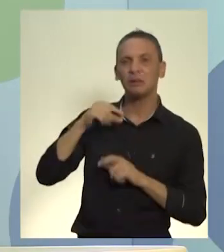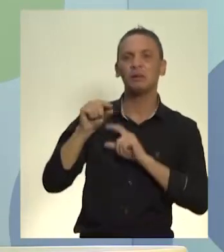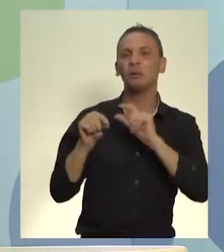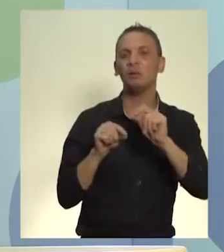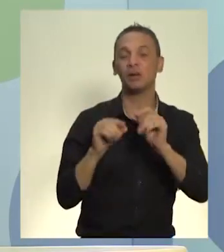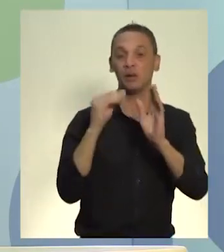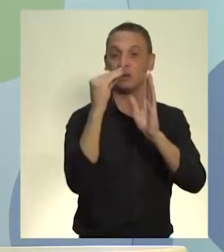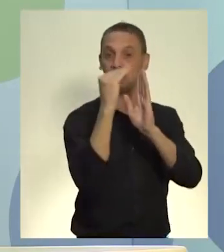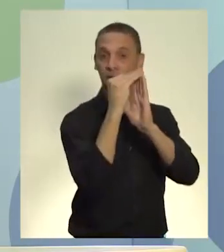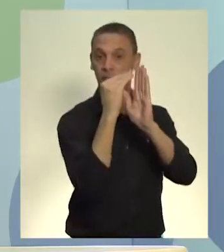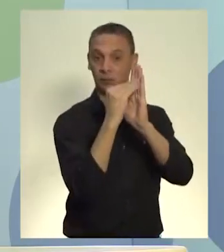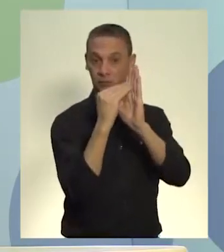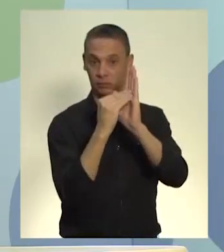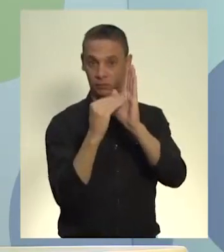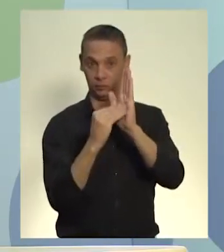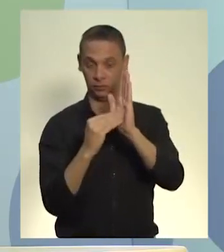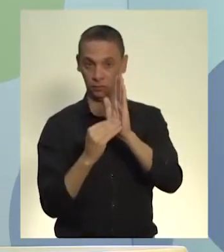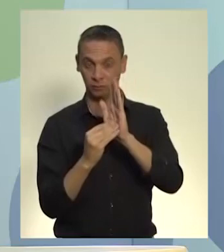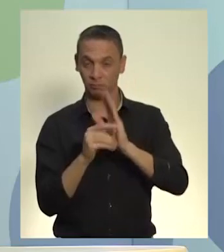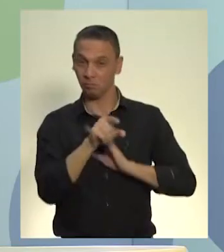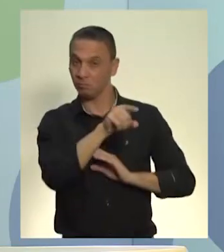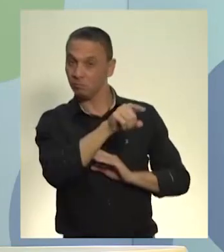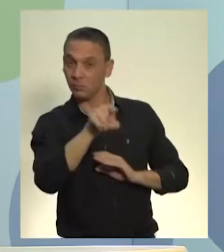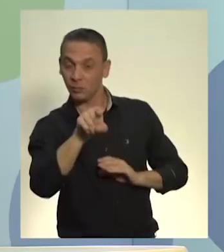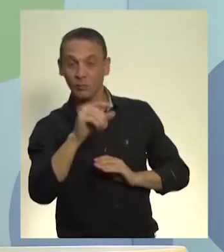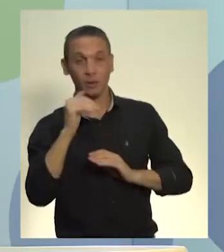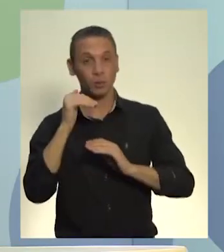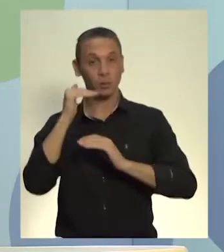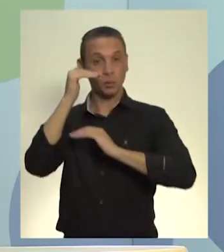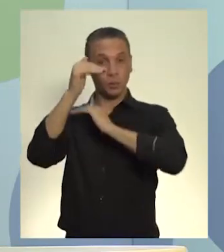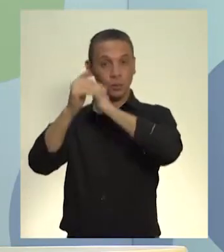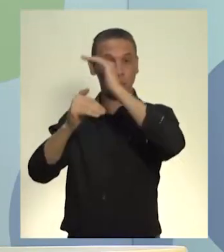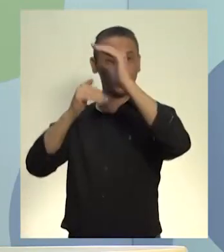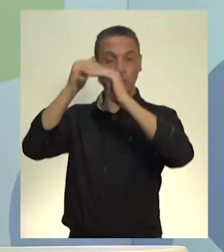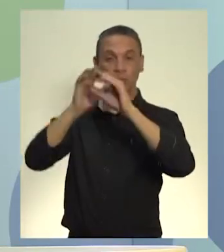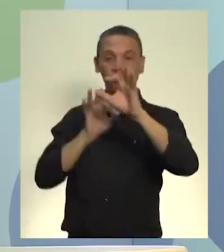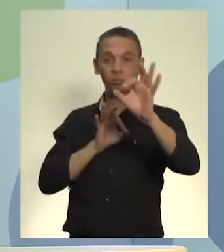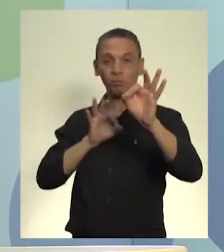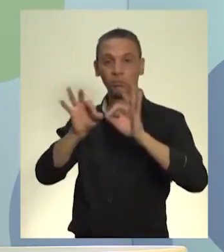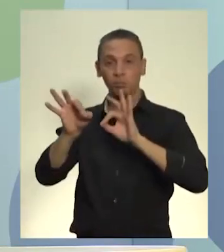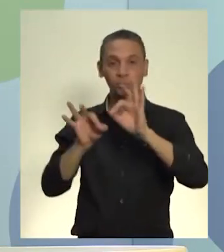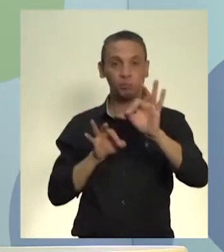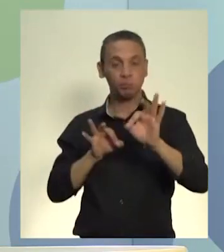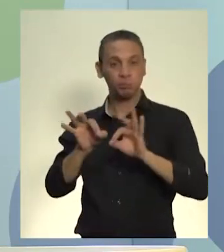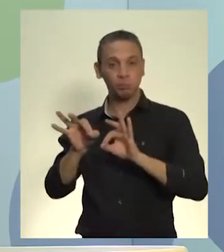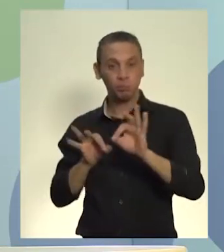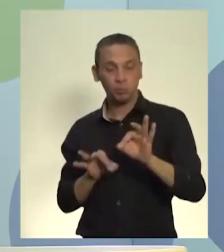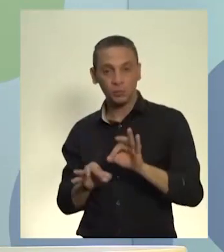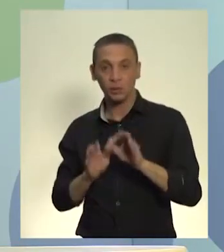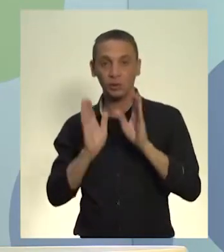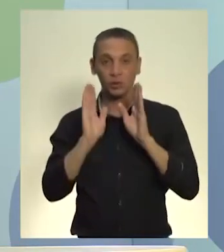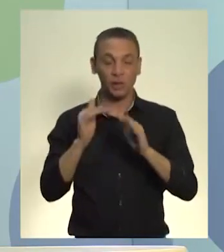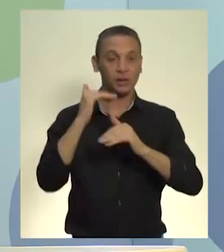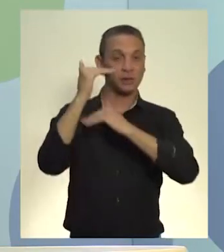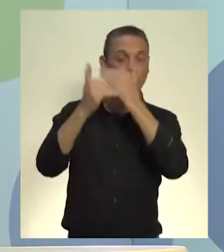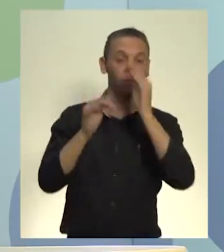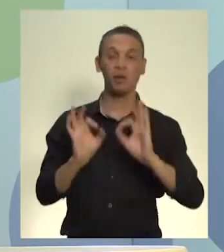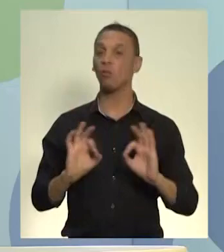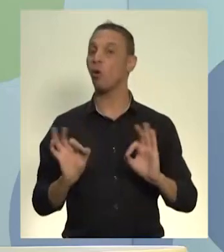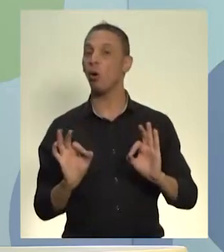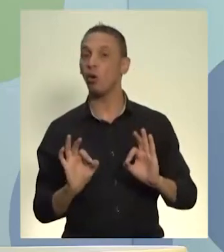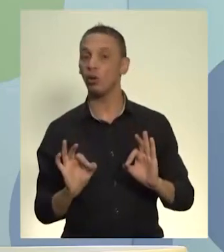acordo com essas competências, e se vocês desenvolveram o plano de desenvolvimento